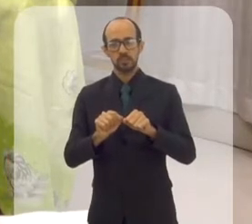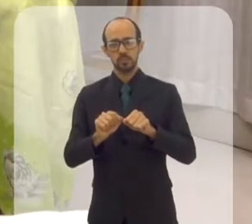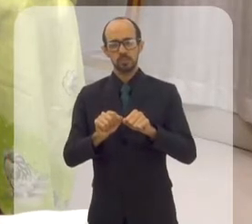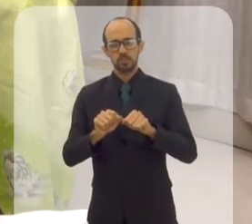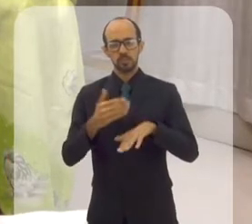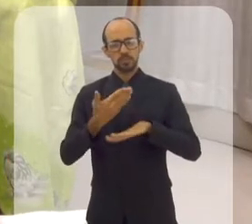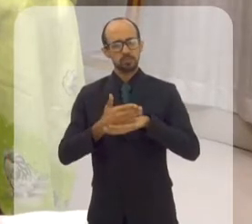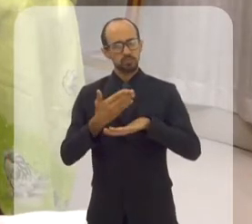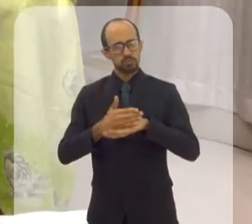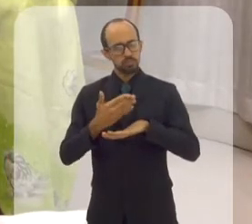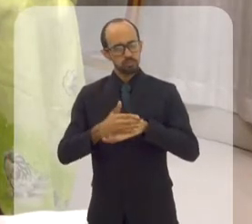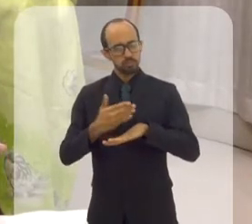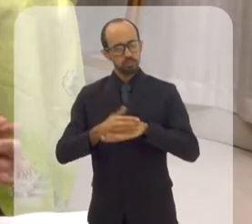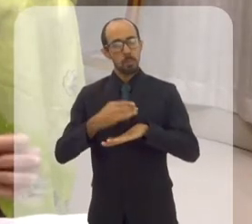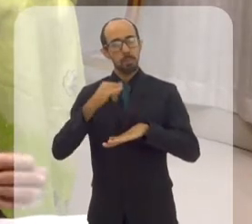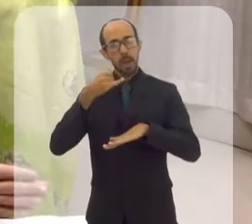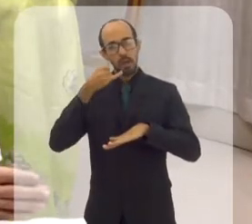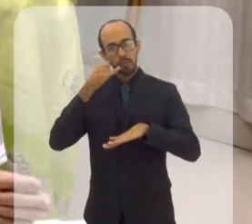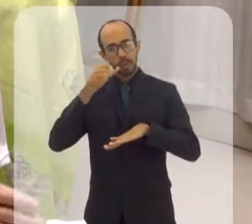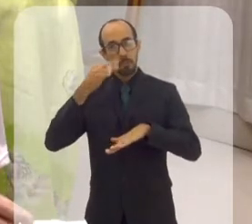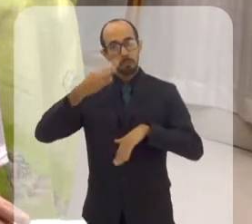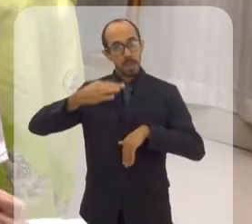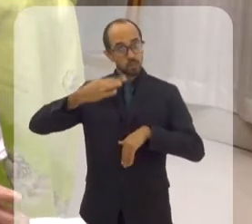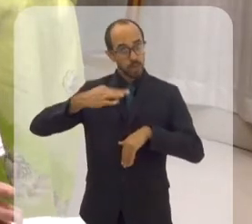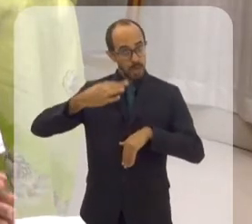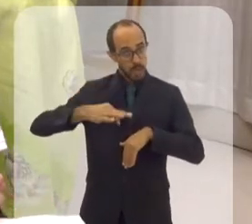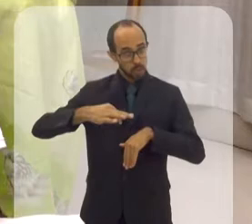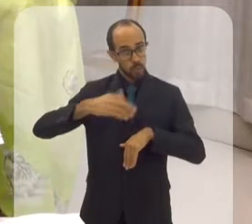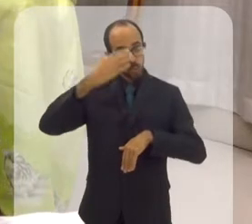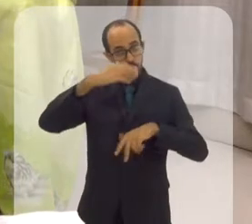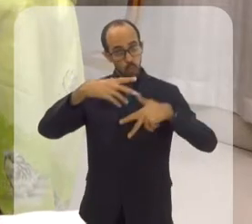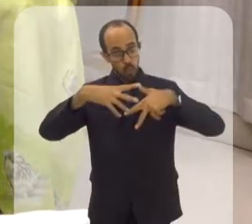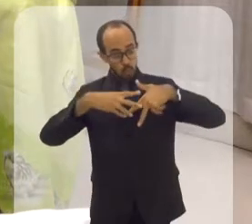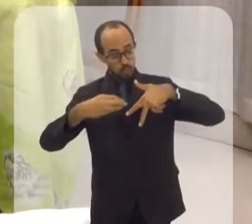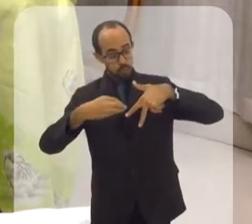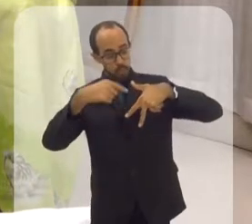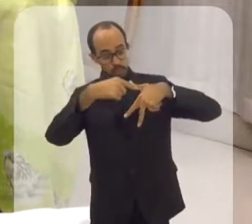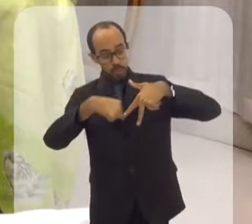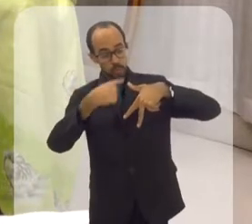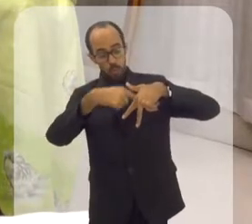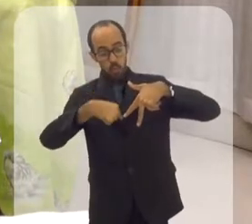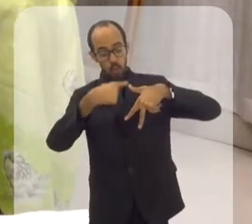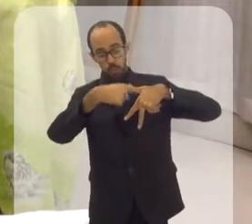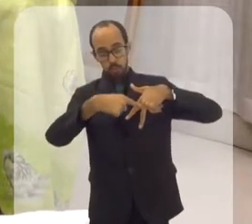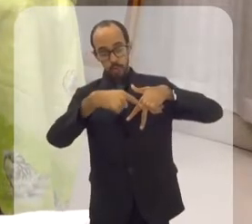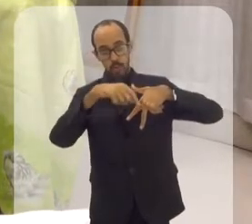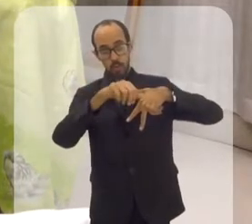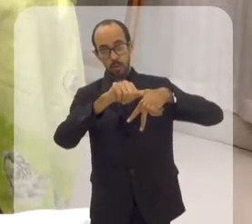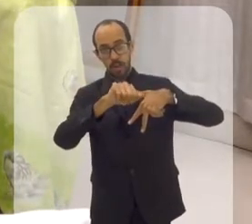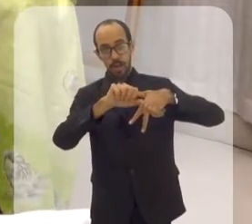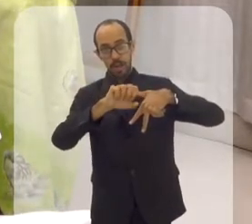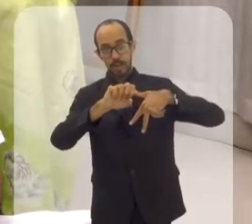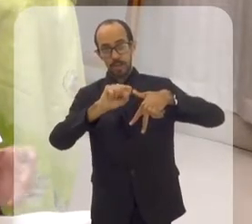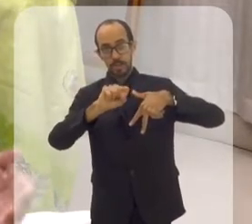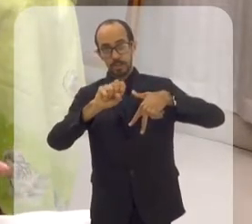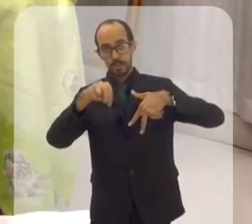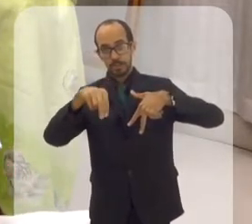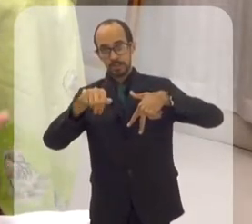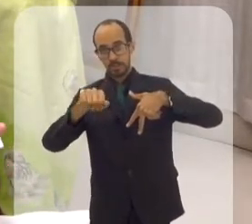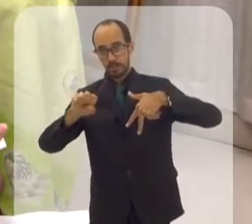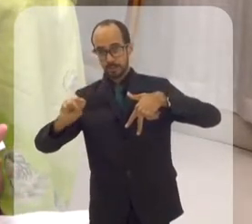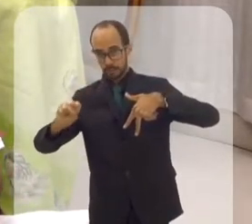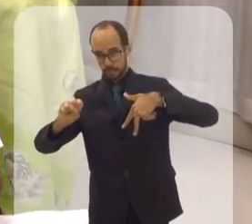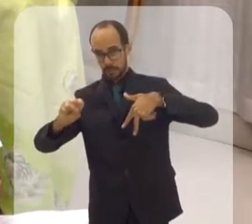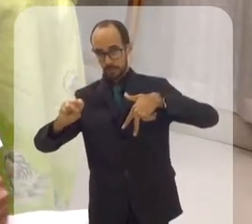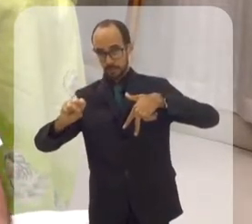um aquecimento para evitar lesões, né? Durante as posturas, os asanas, e depois a gente